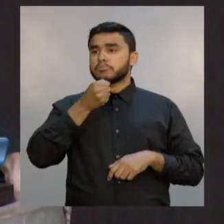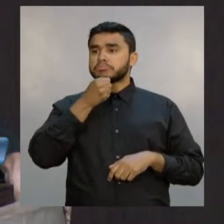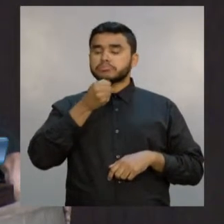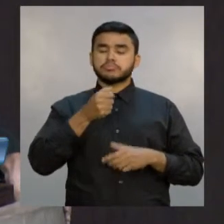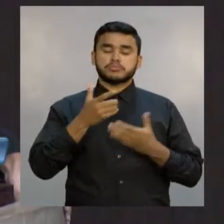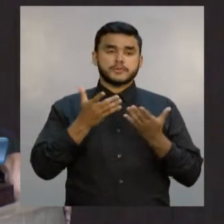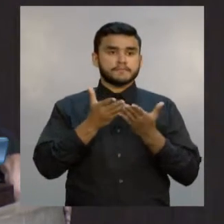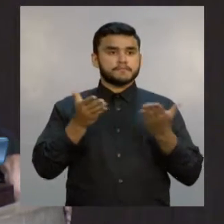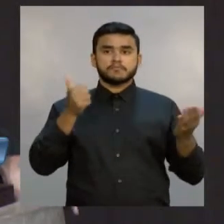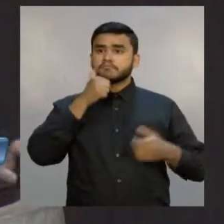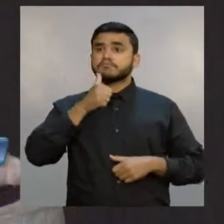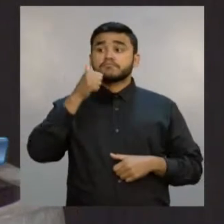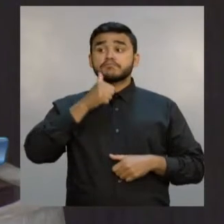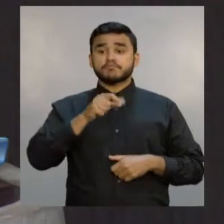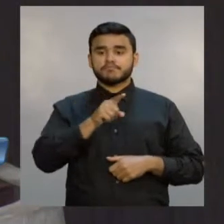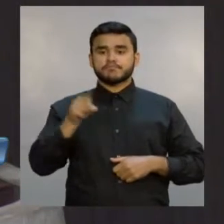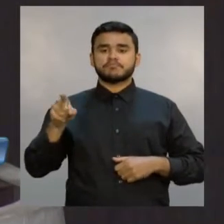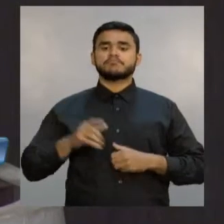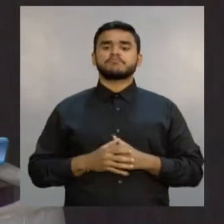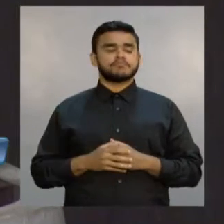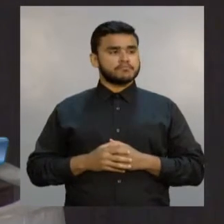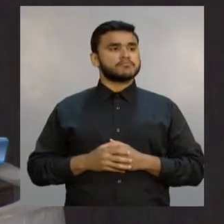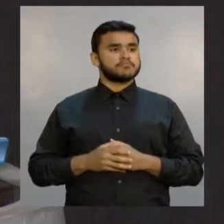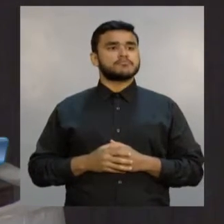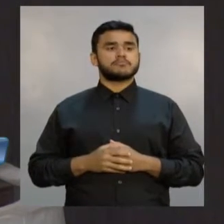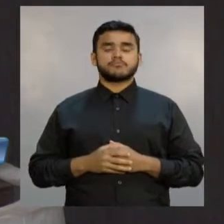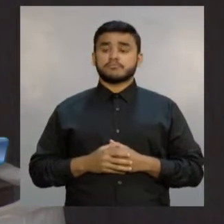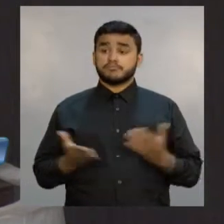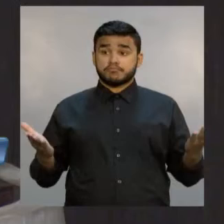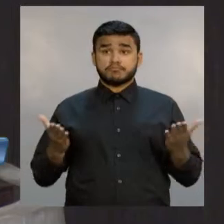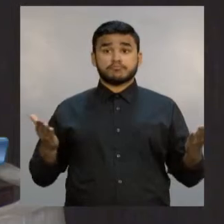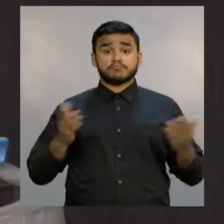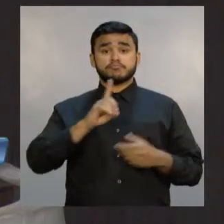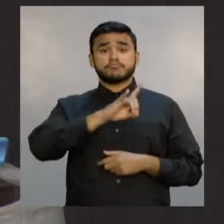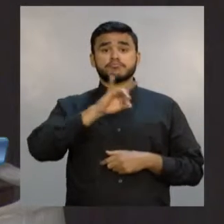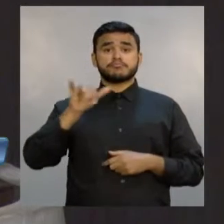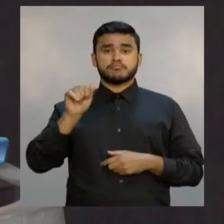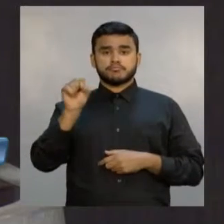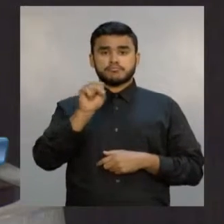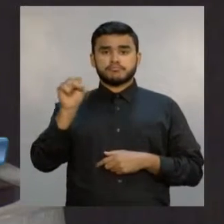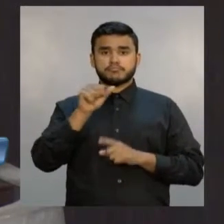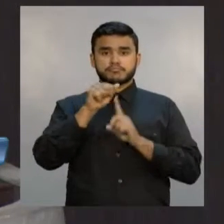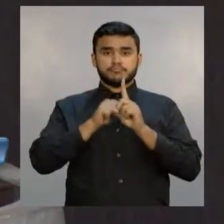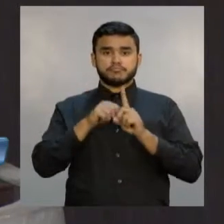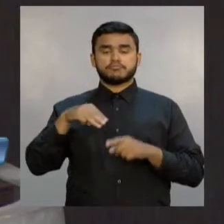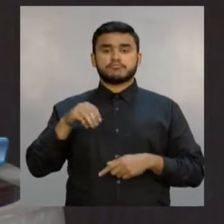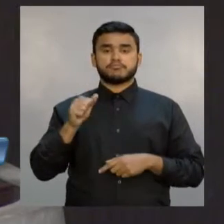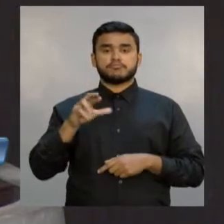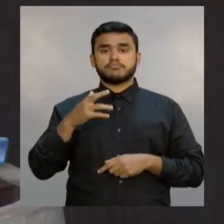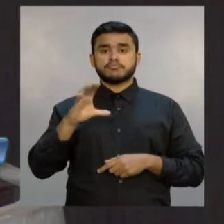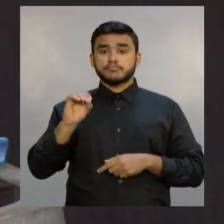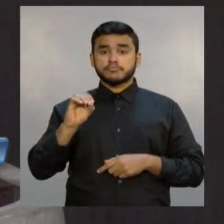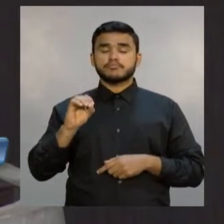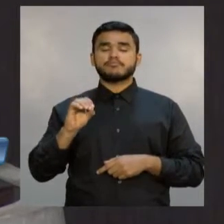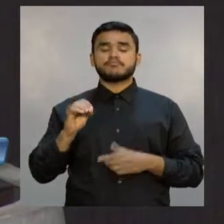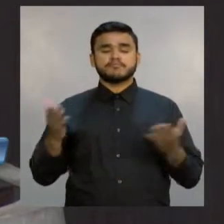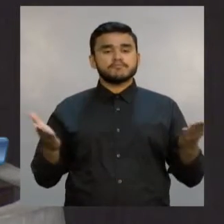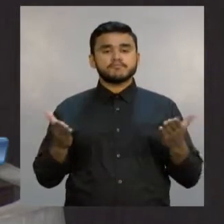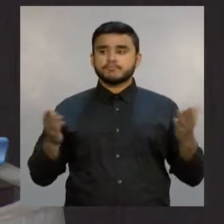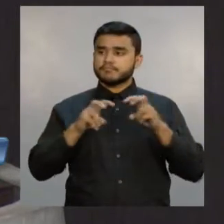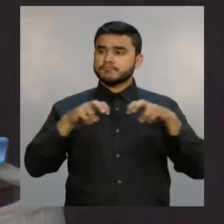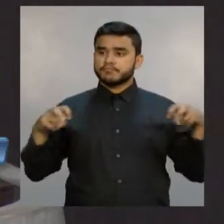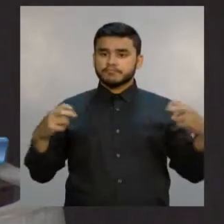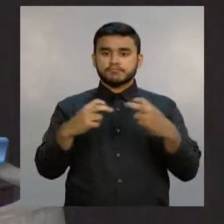Tenho muito orgulho de que esse 8 de março, essa sessão plenária,